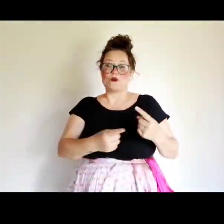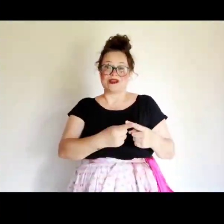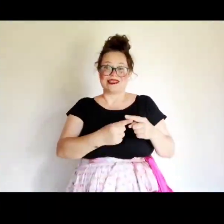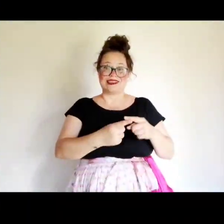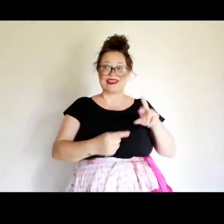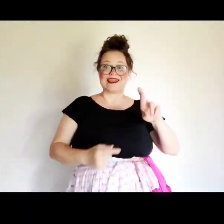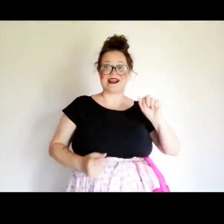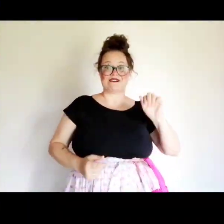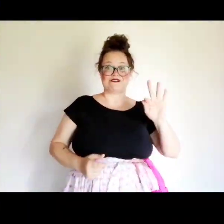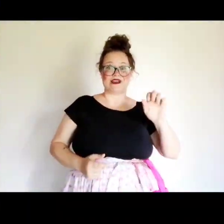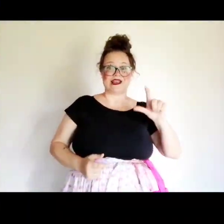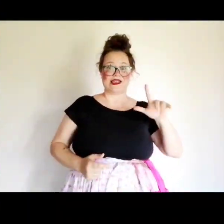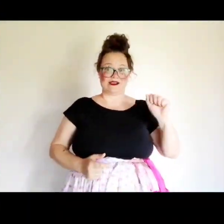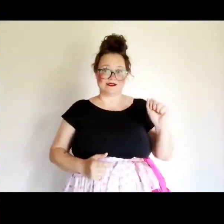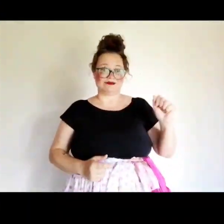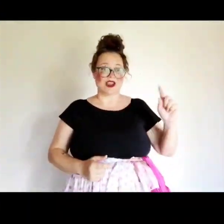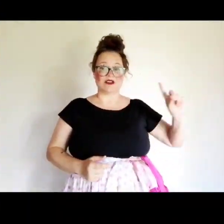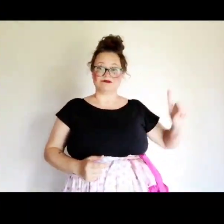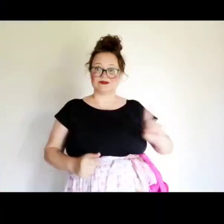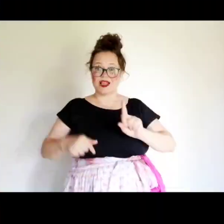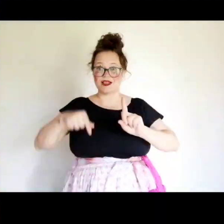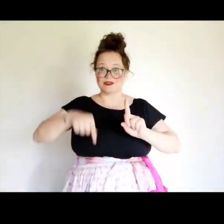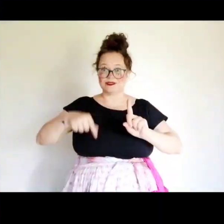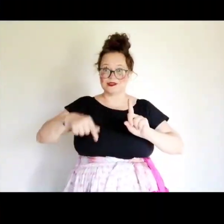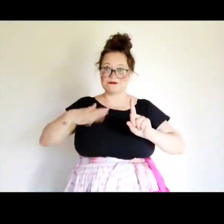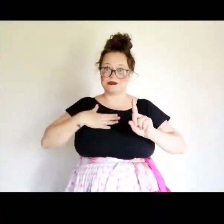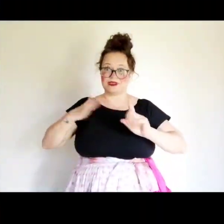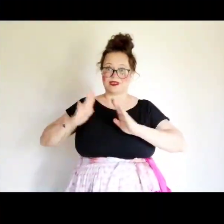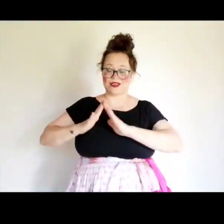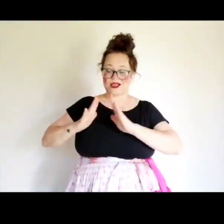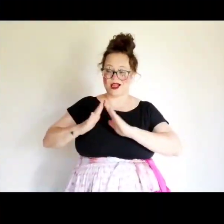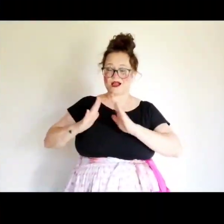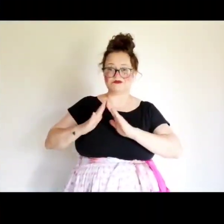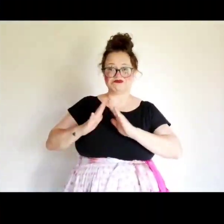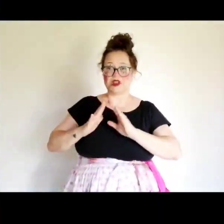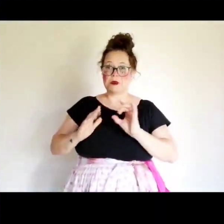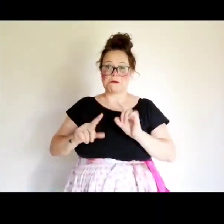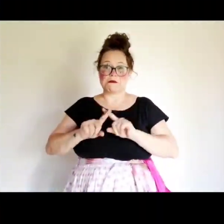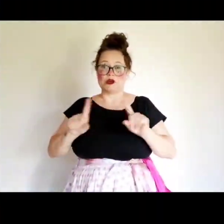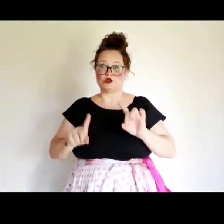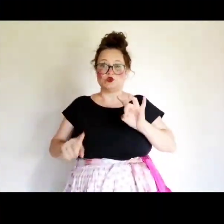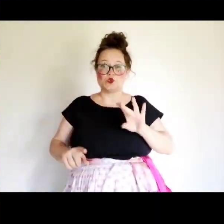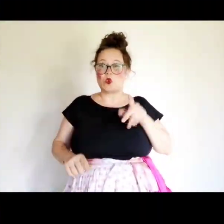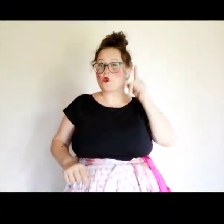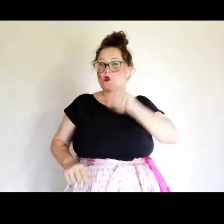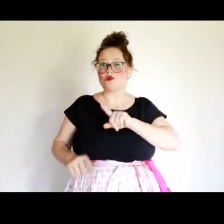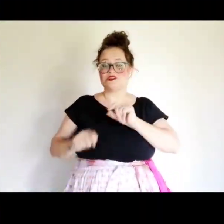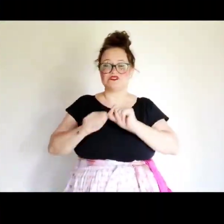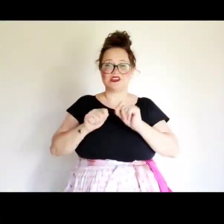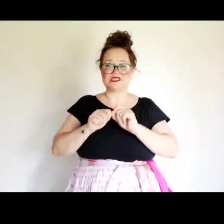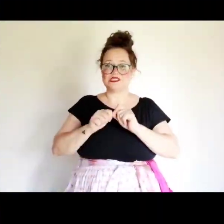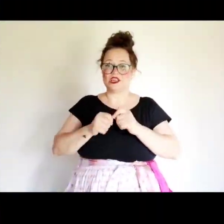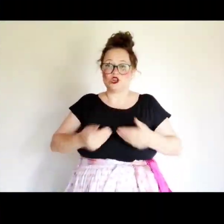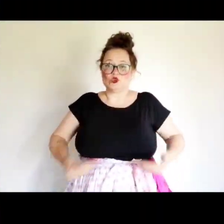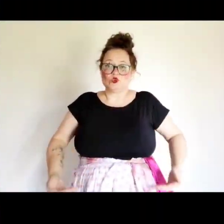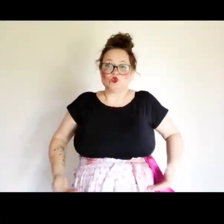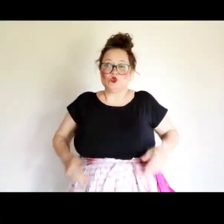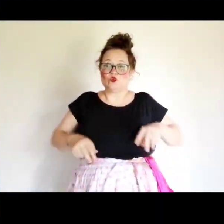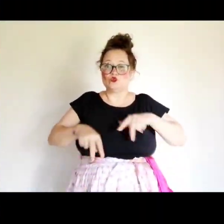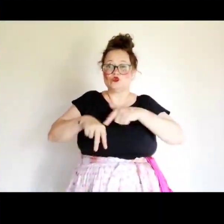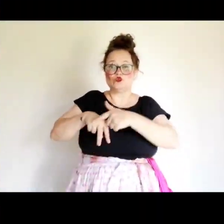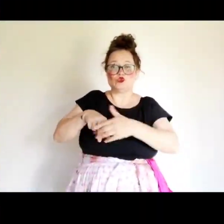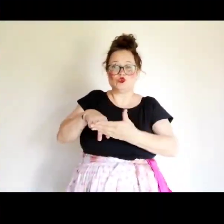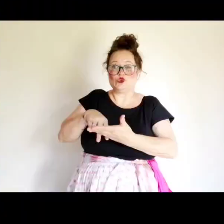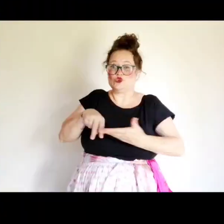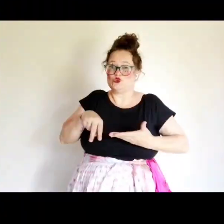pequeninos, era verão, né, início do ano, super quente. Eu só conseguia fazer os treinamentos só com shorts